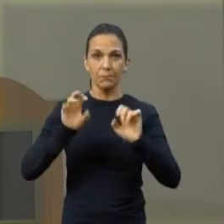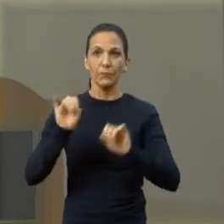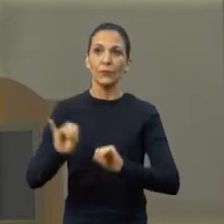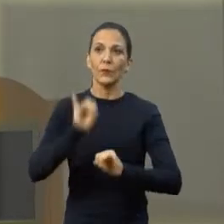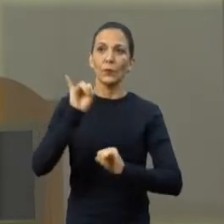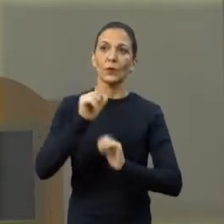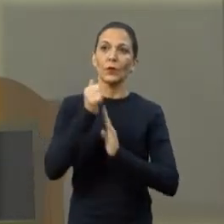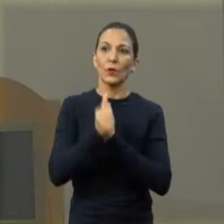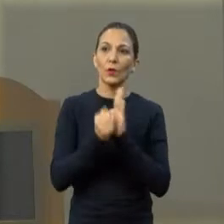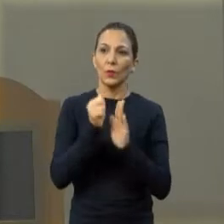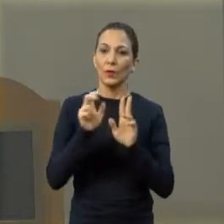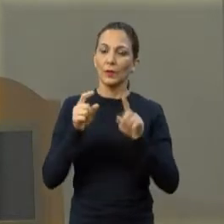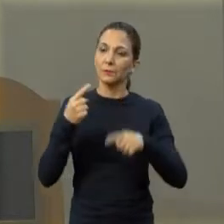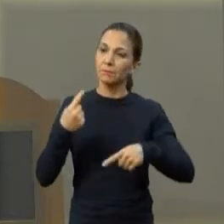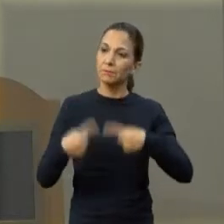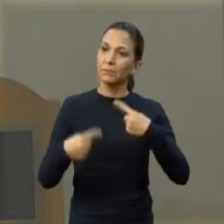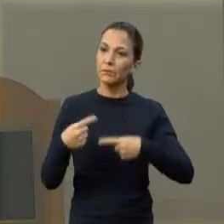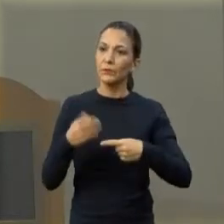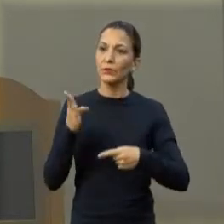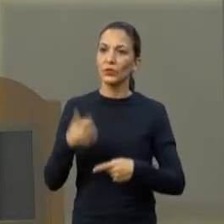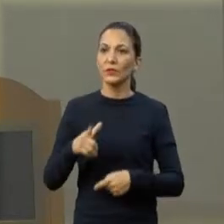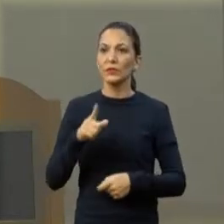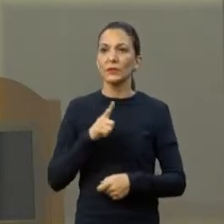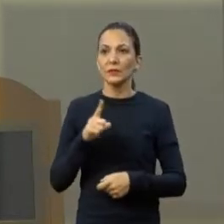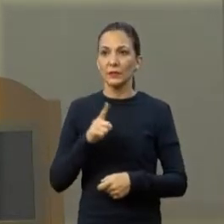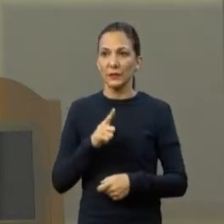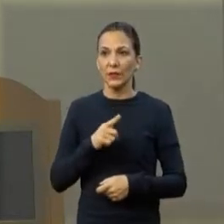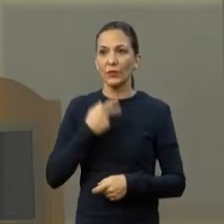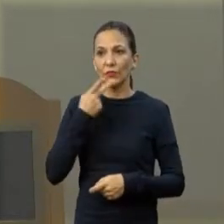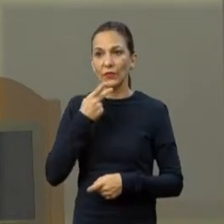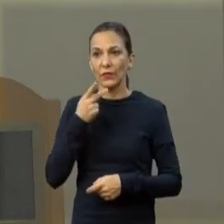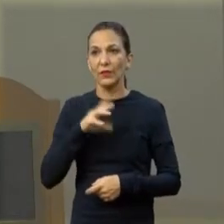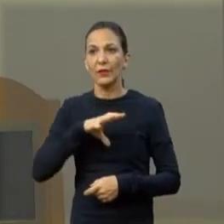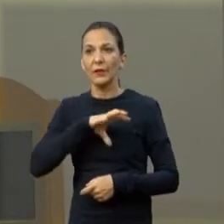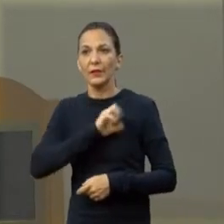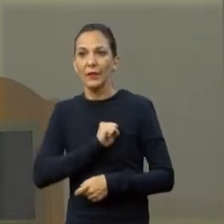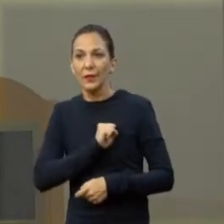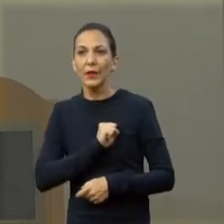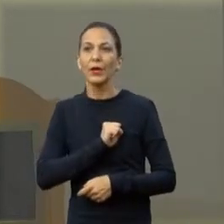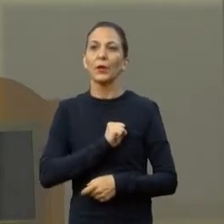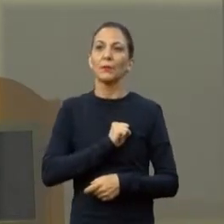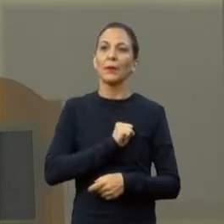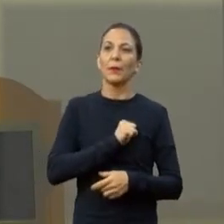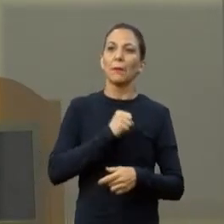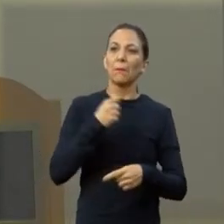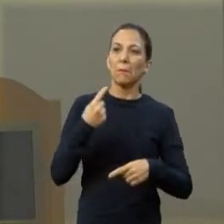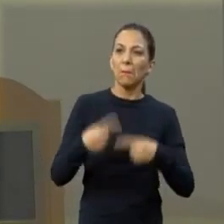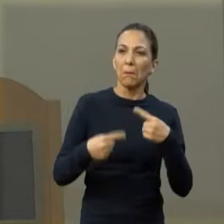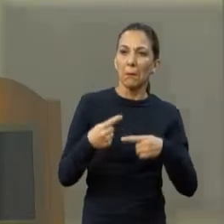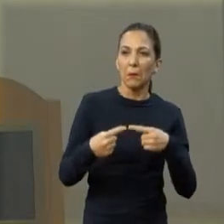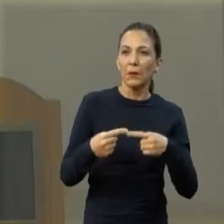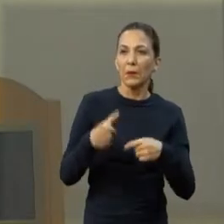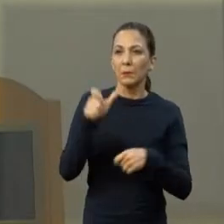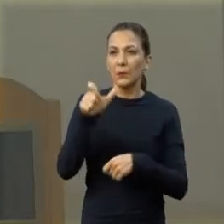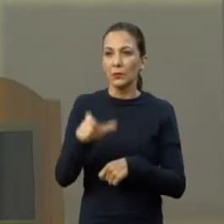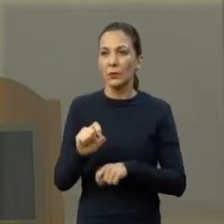nossa cidade já que tem Vereador aí falando que ama deixa de amar político Enfim